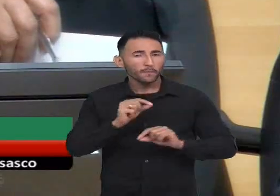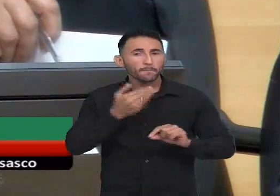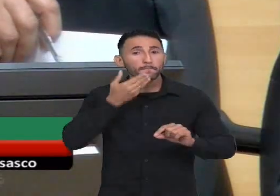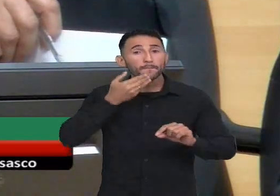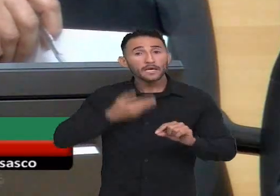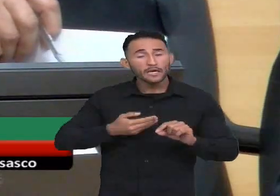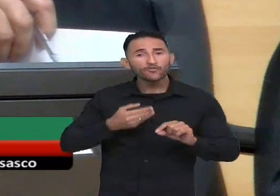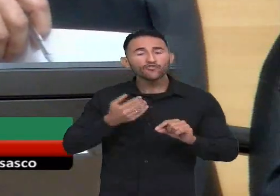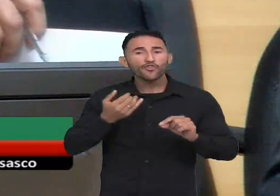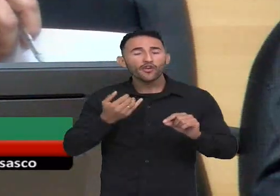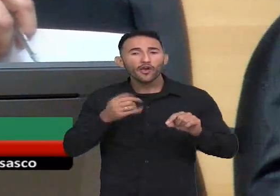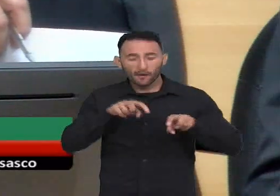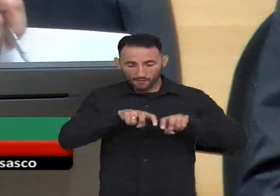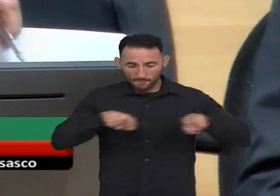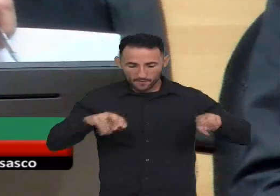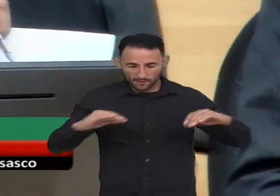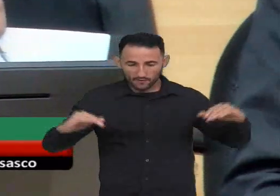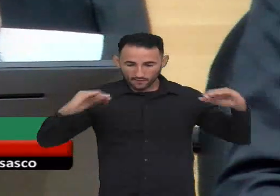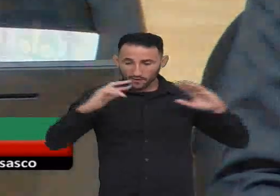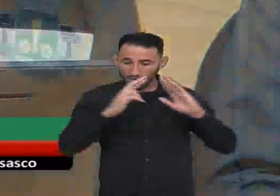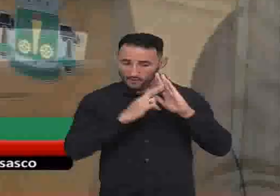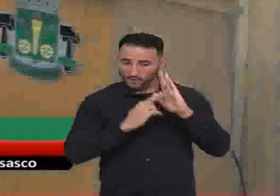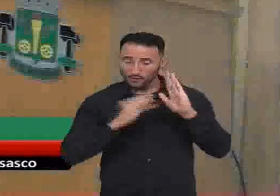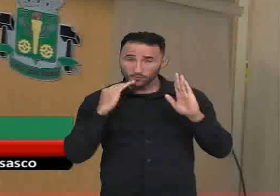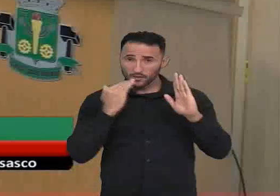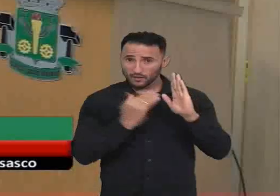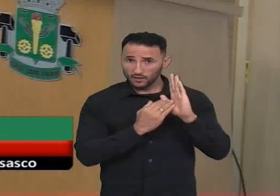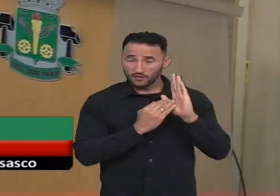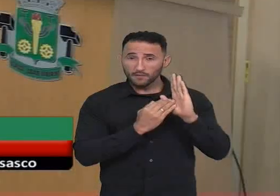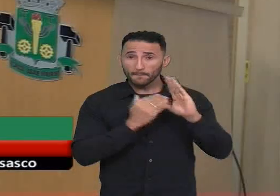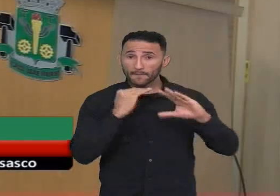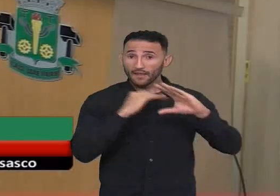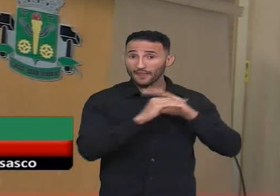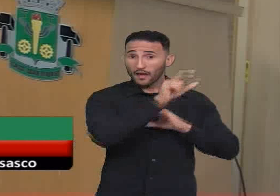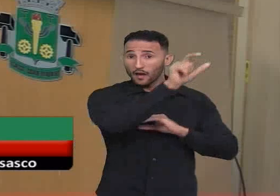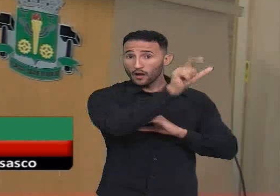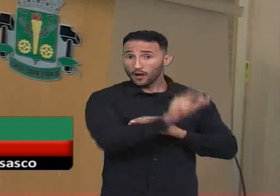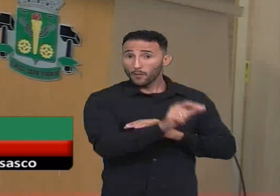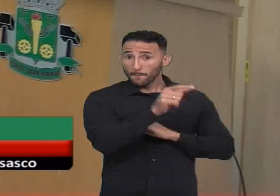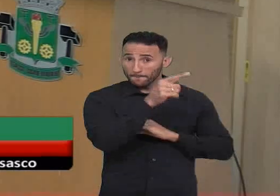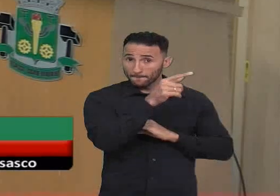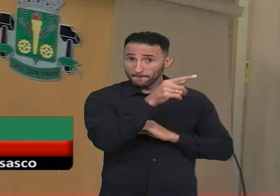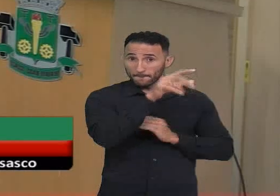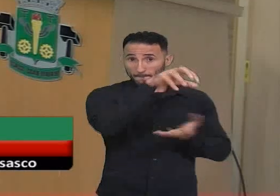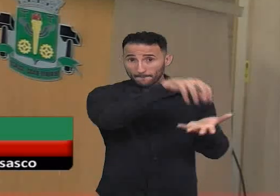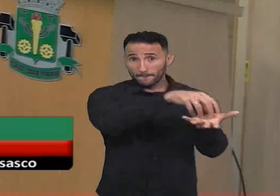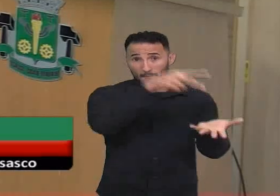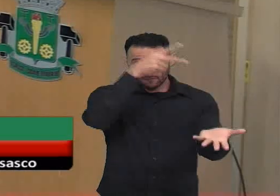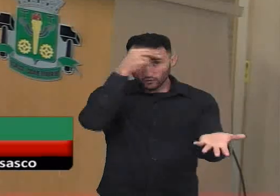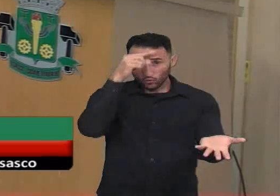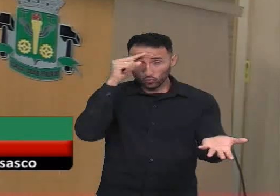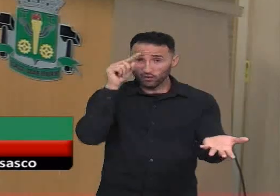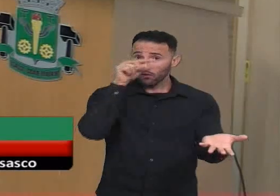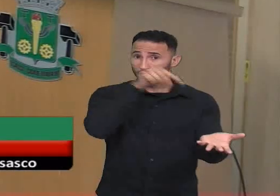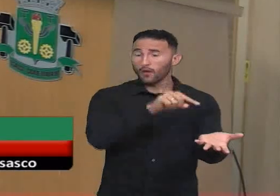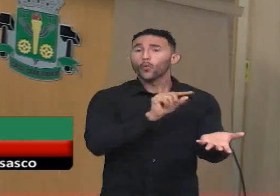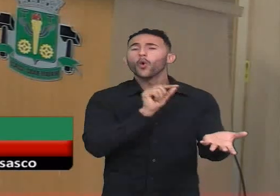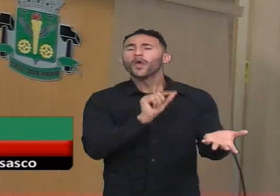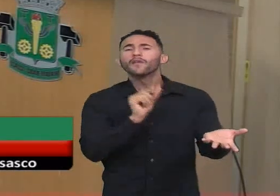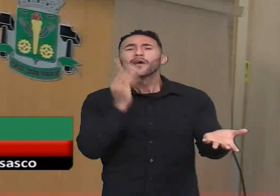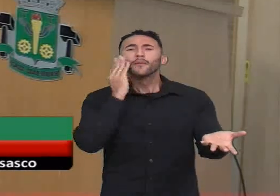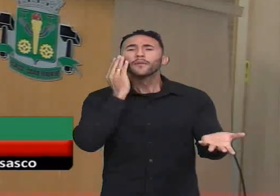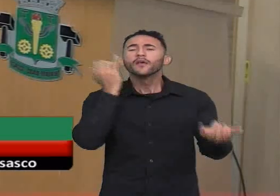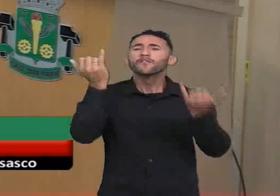requerendo à mesa, observadas as formalidades regimentais, o envio de ofício ao Executivo Municipal, solicitando informações relacionadas